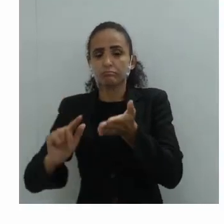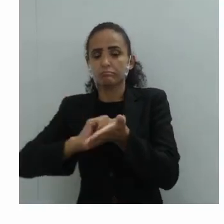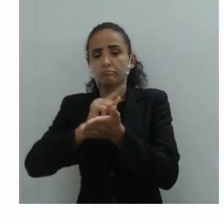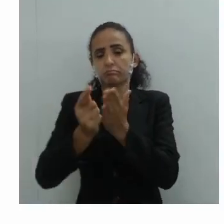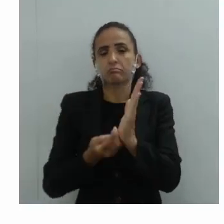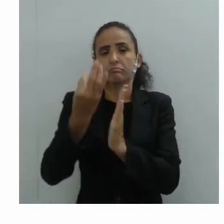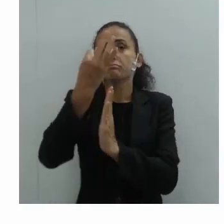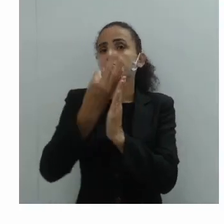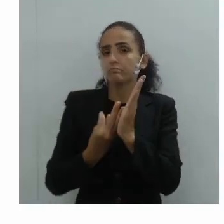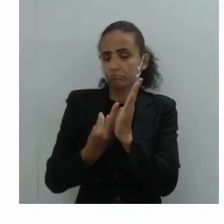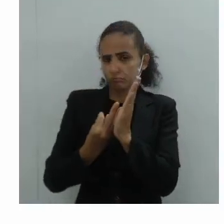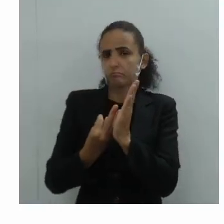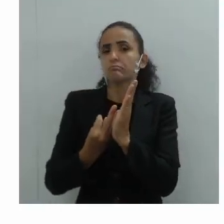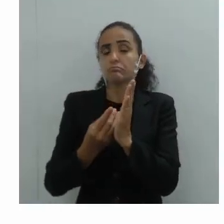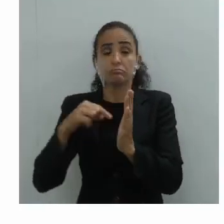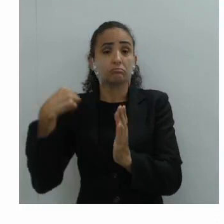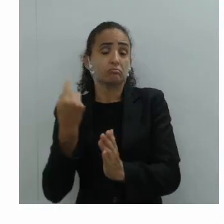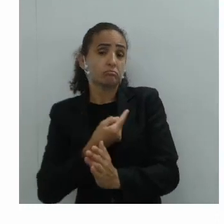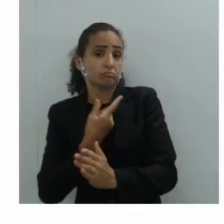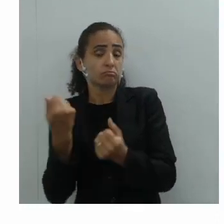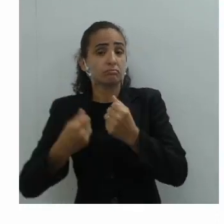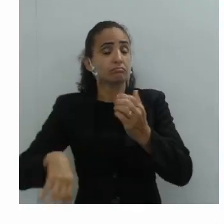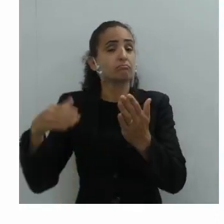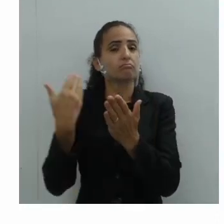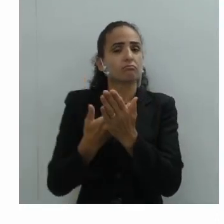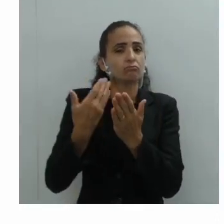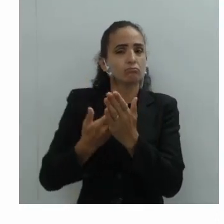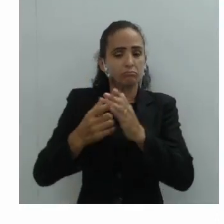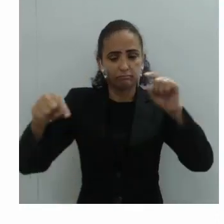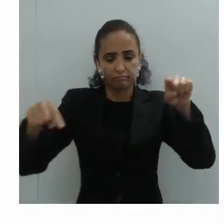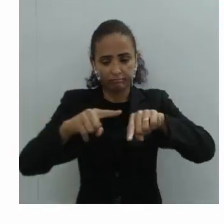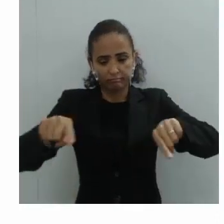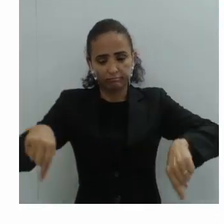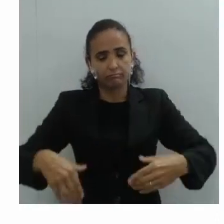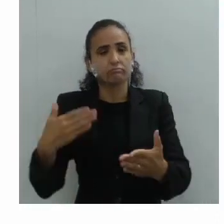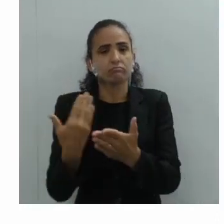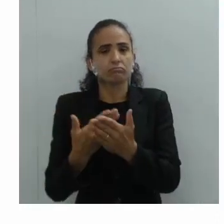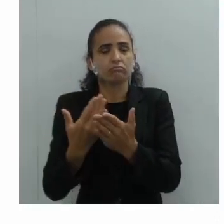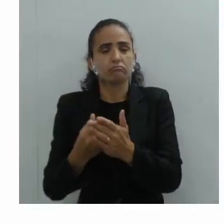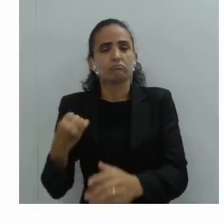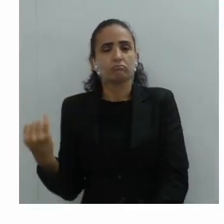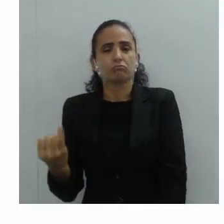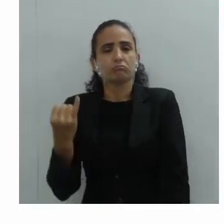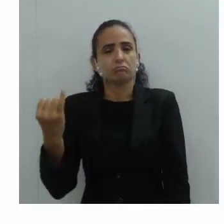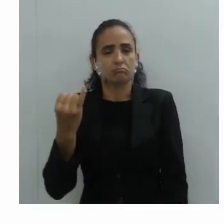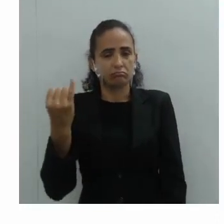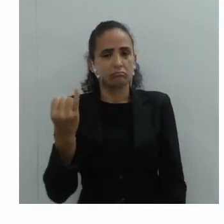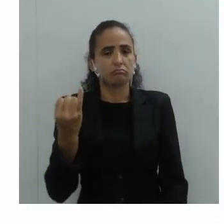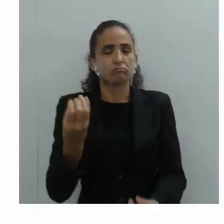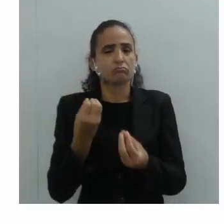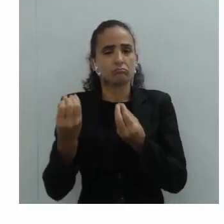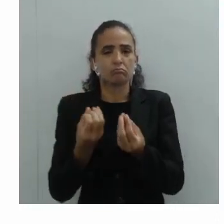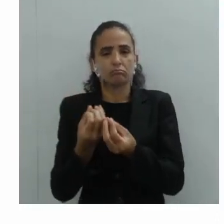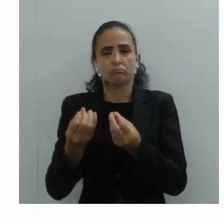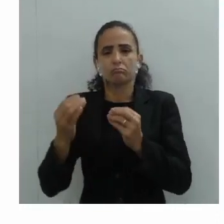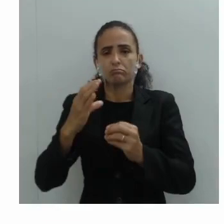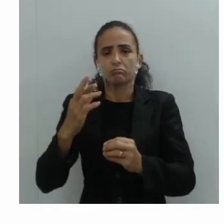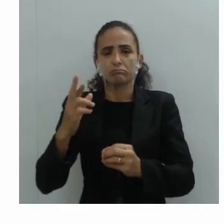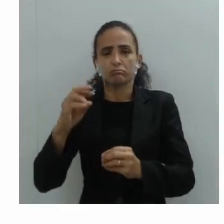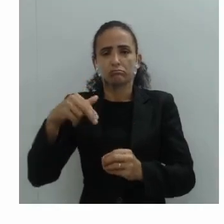gêneros textuais, certo? Que nós estudamos em sala de aula, esses gêneros textuais, certo? A crônica,